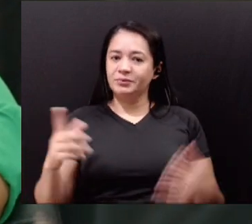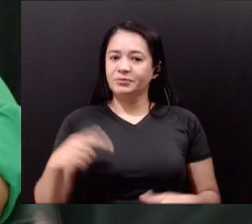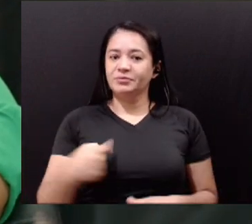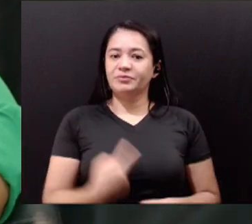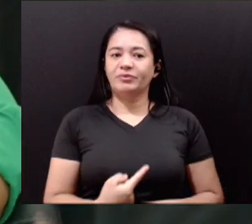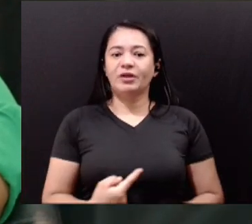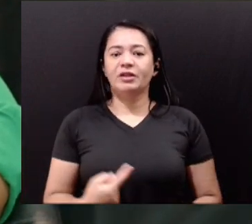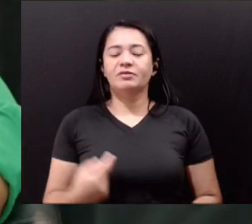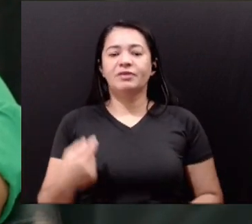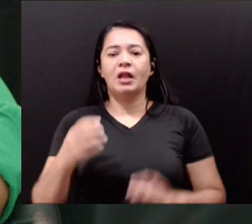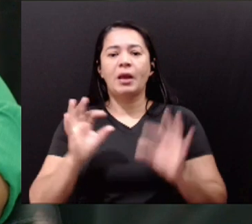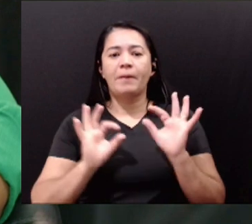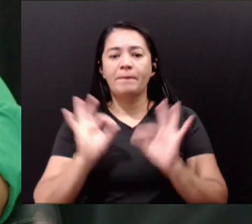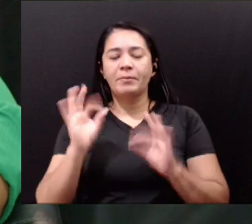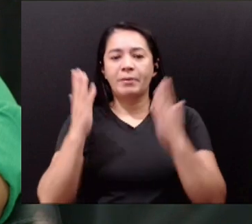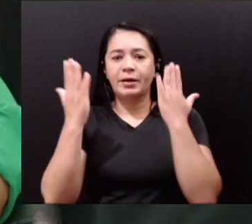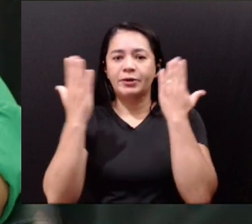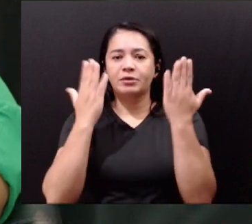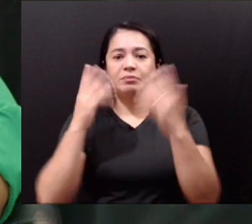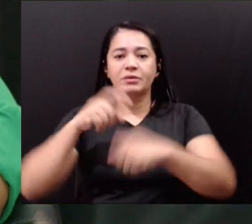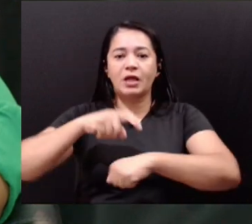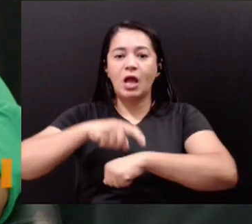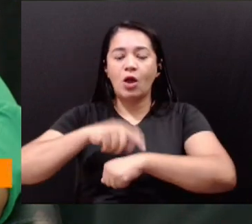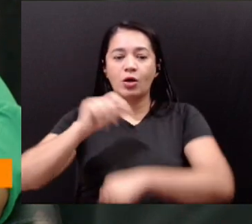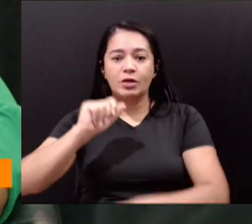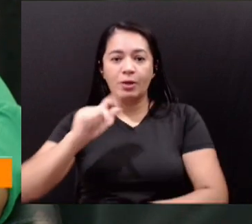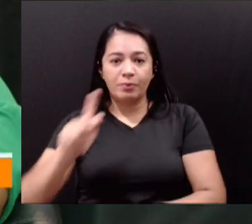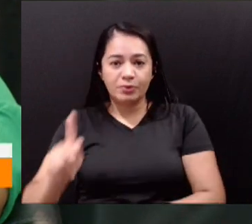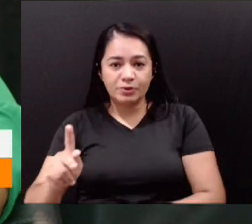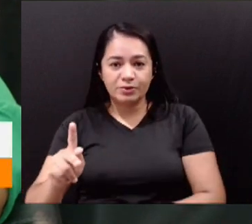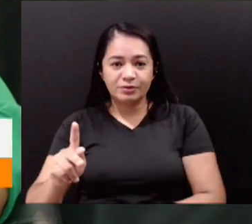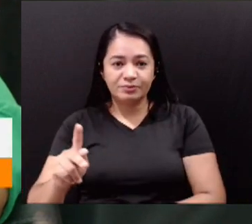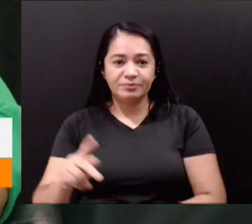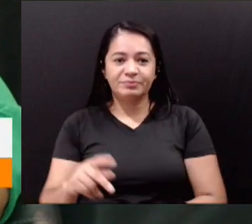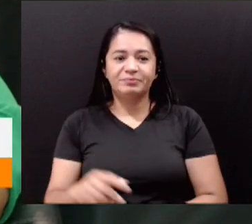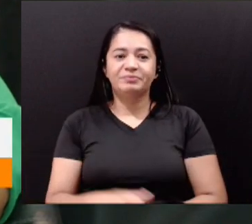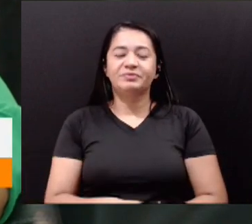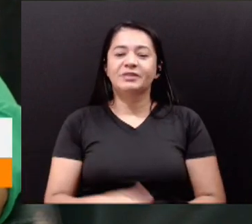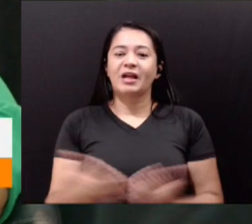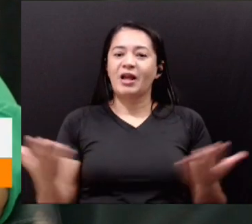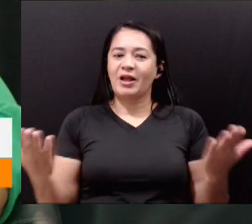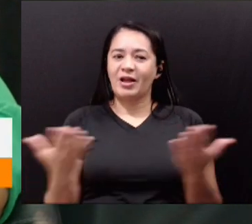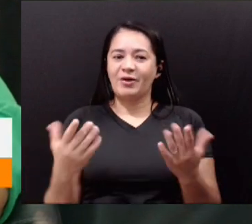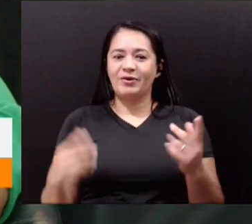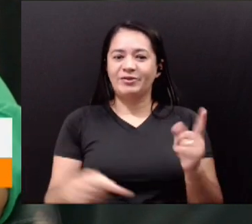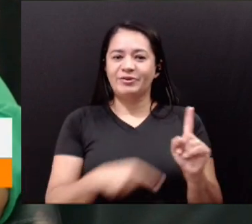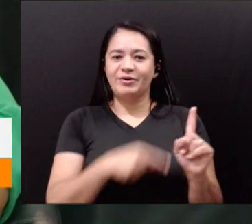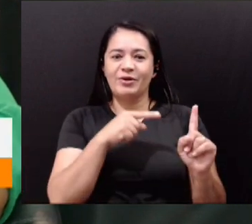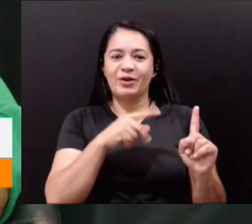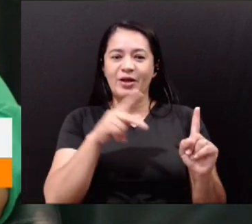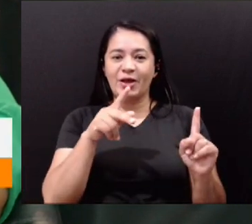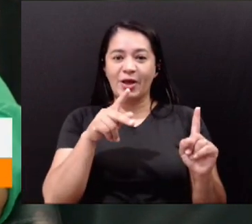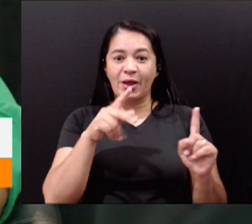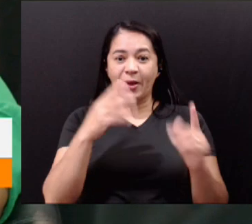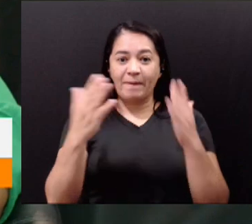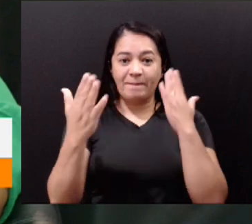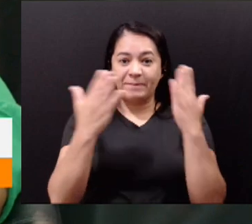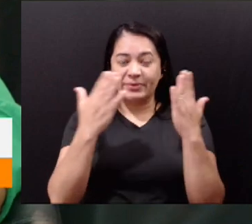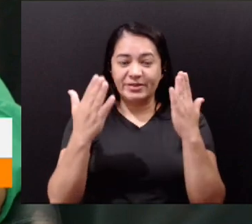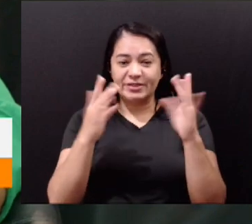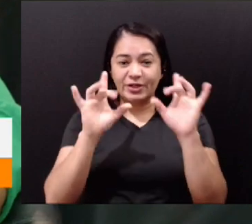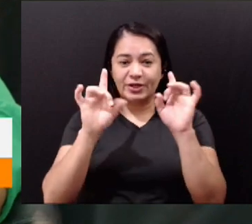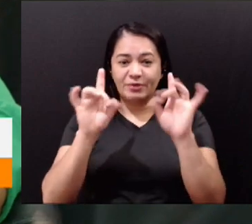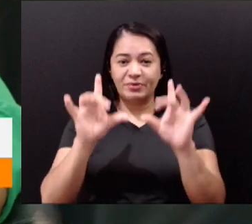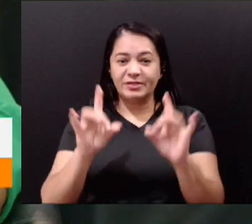para a aposentadoria com as nossas entrevistadas. Quero apresentar a você a nossa psicóloga, especialista em adolescentes, adultos